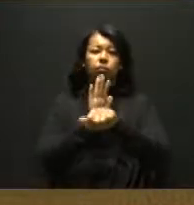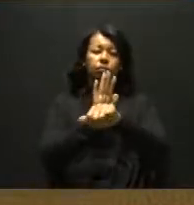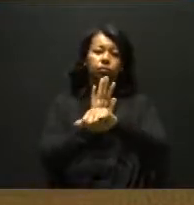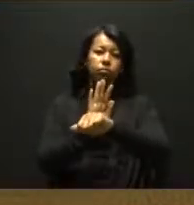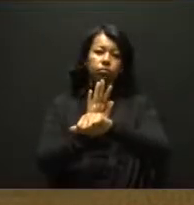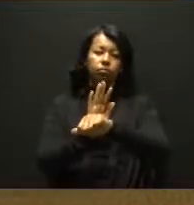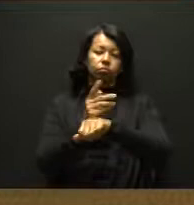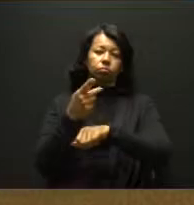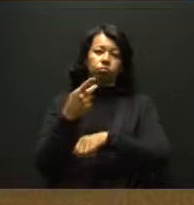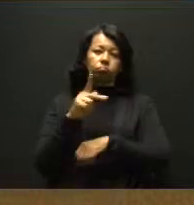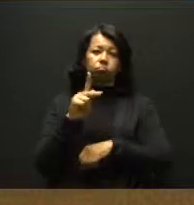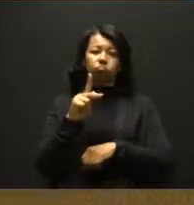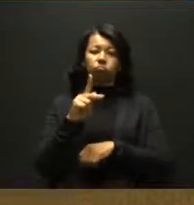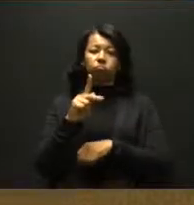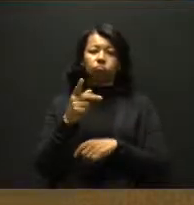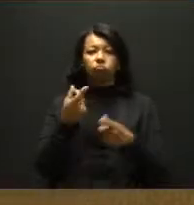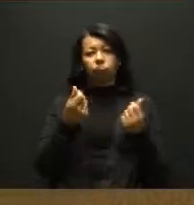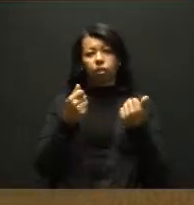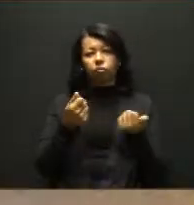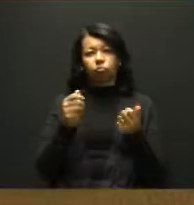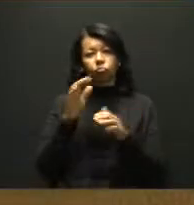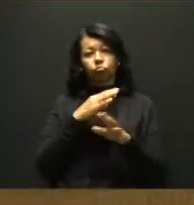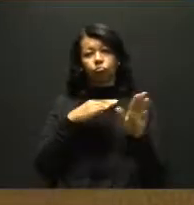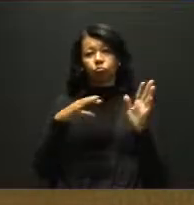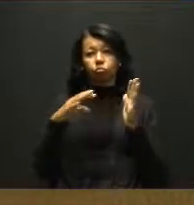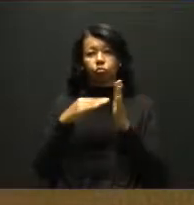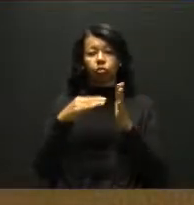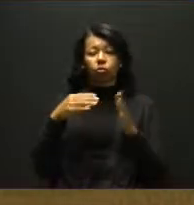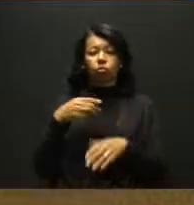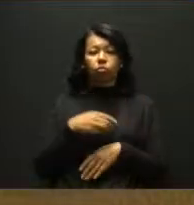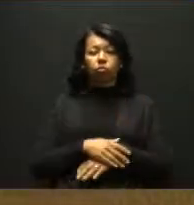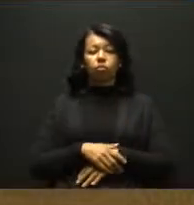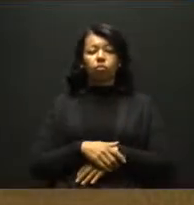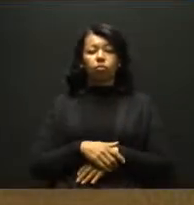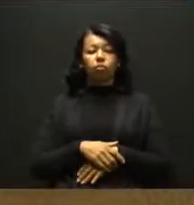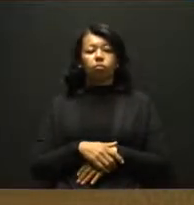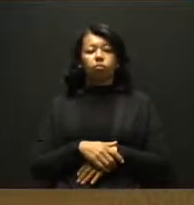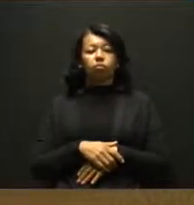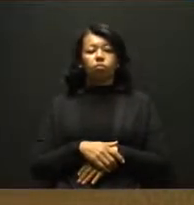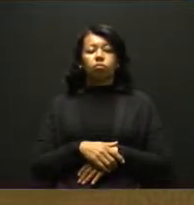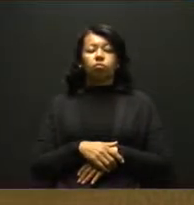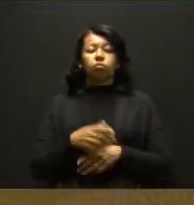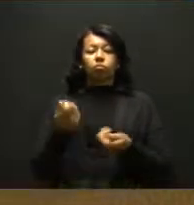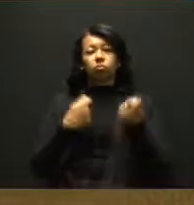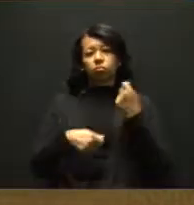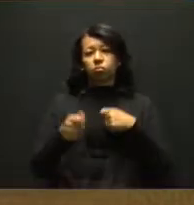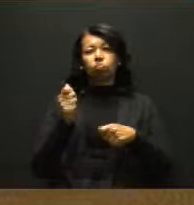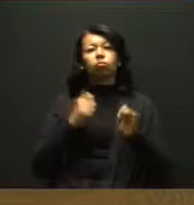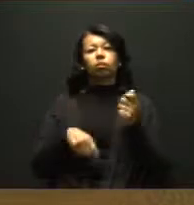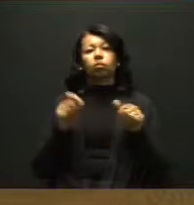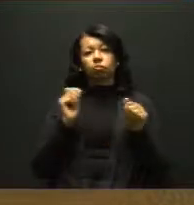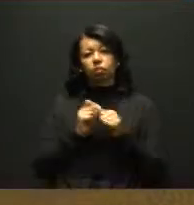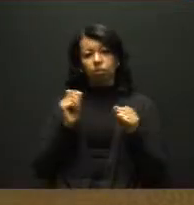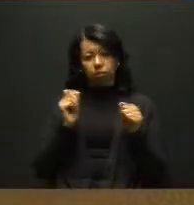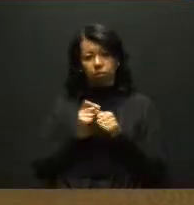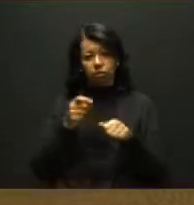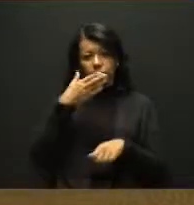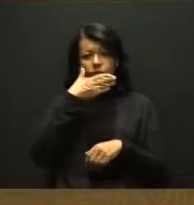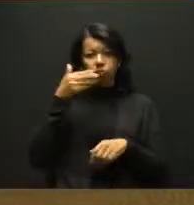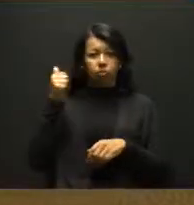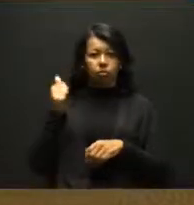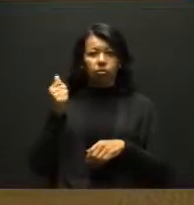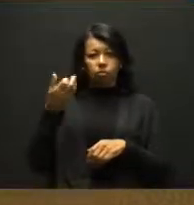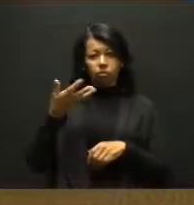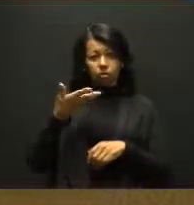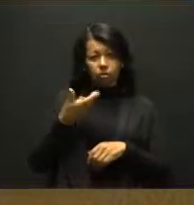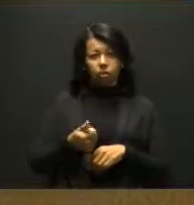daria o valor total de 91 mil reais está fazendo uma economia na economia e melhorando a qualidade